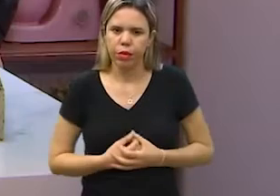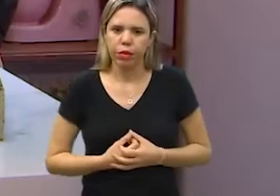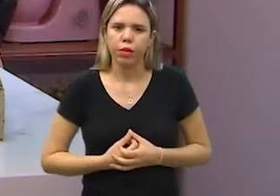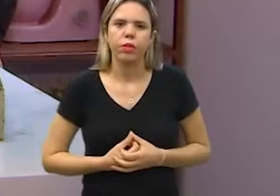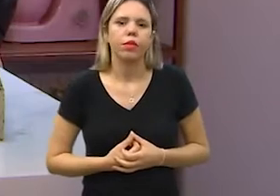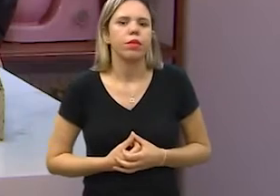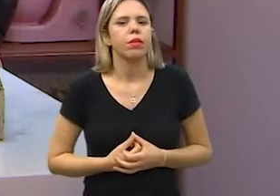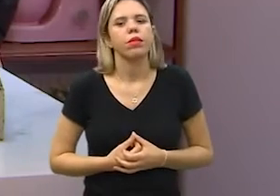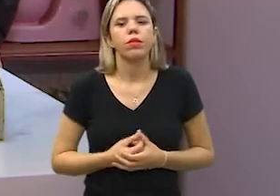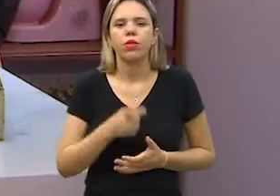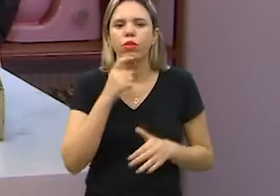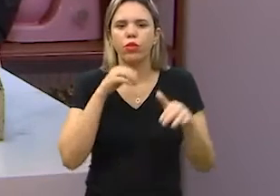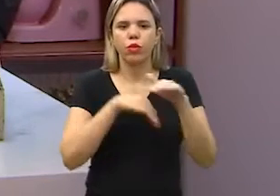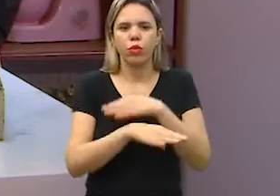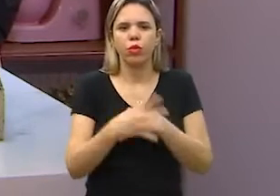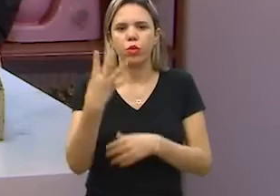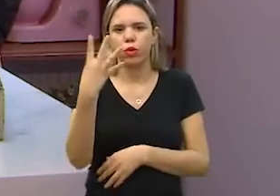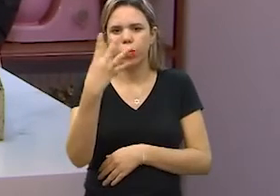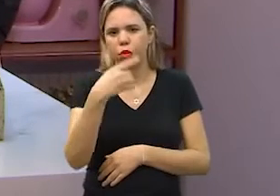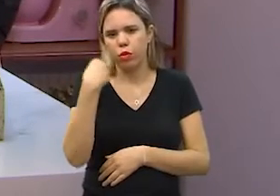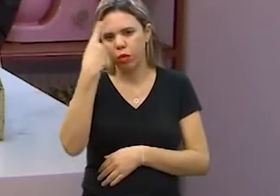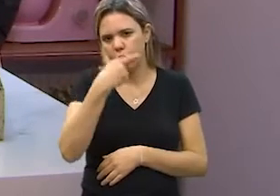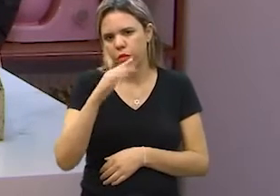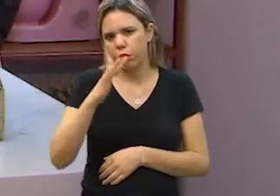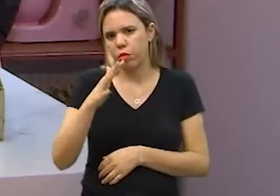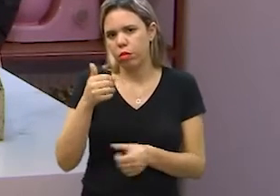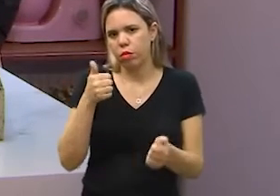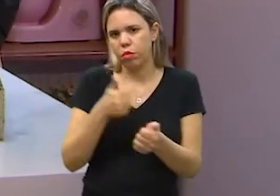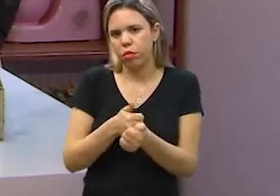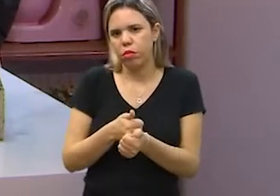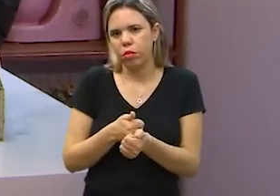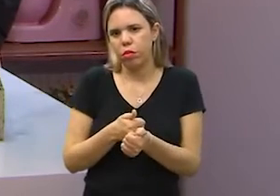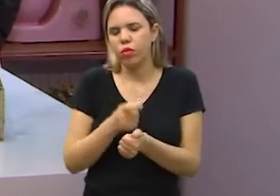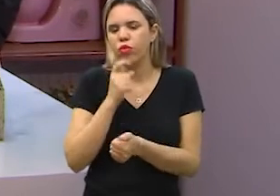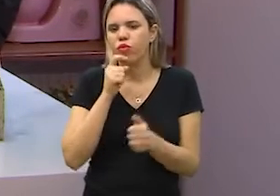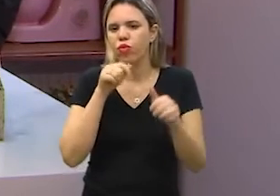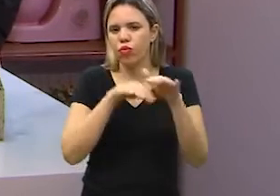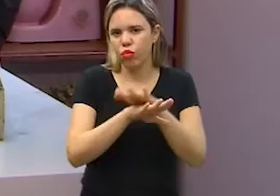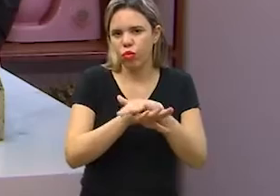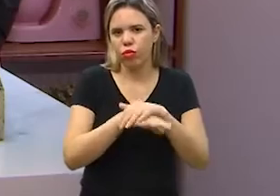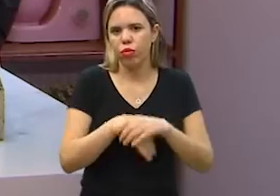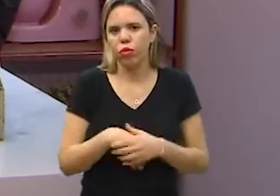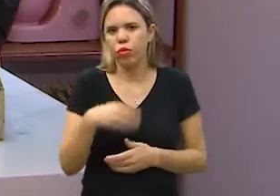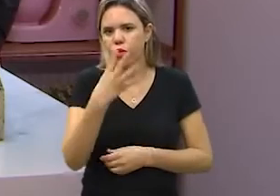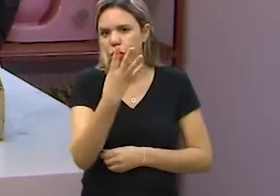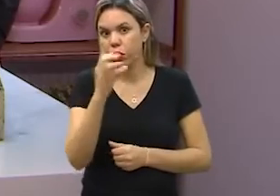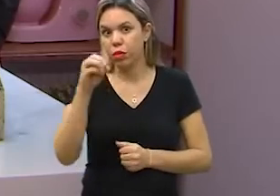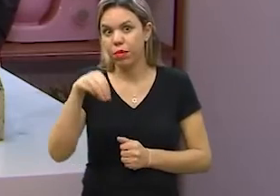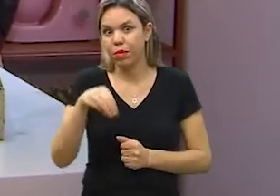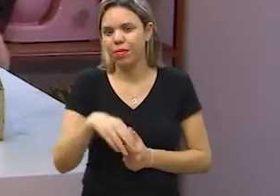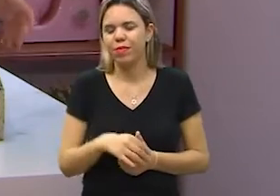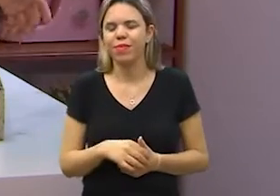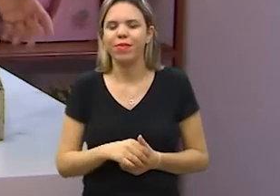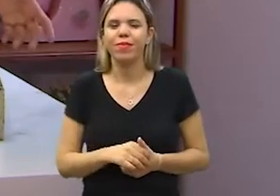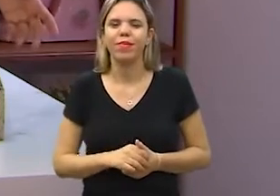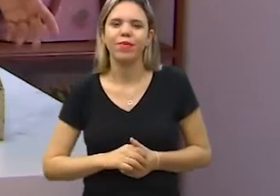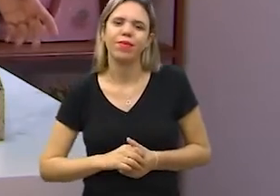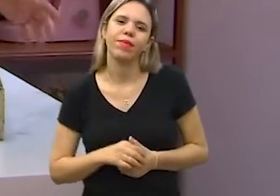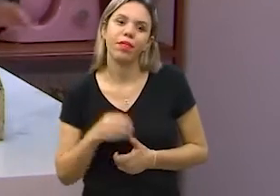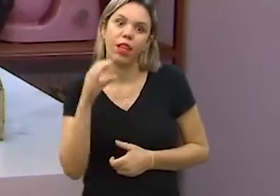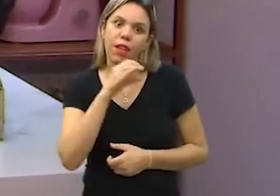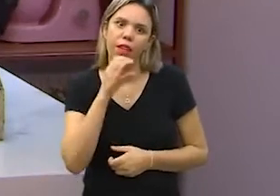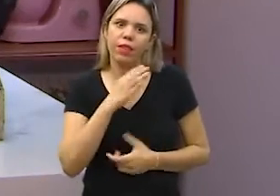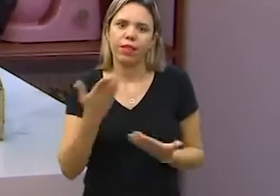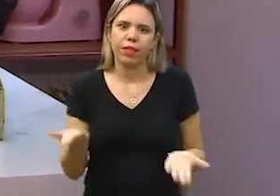Creme e ganache. Na geladeira, 4 horas. Aproximadamente 4 horas. No congelador? Uns 40 minutos. Quem tiver com